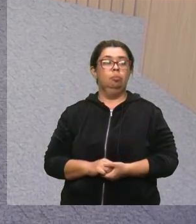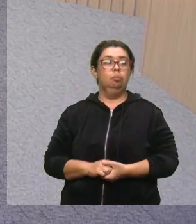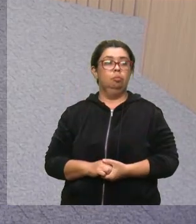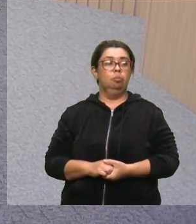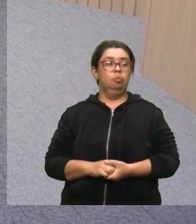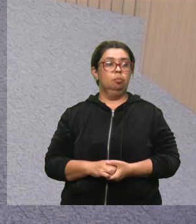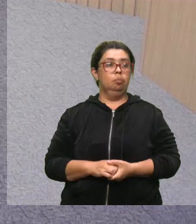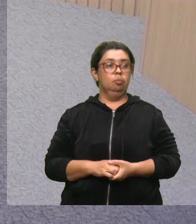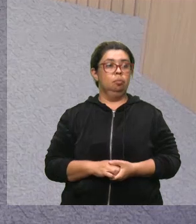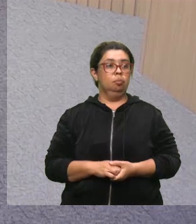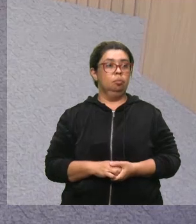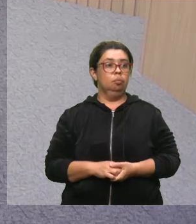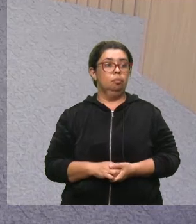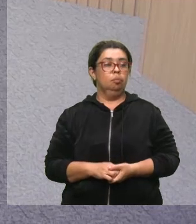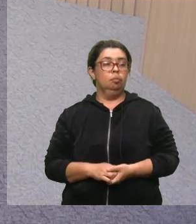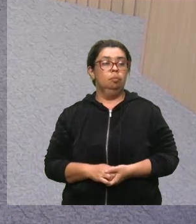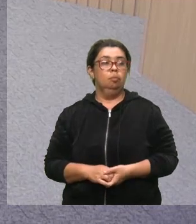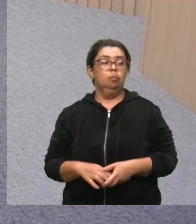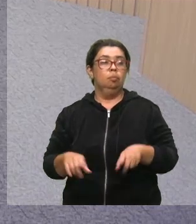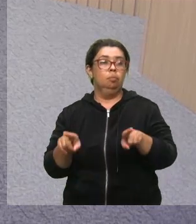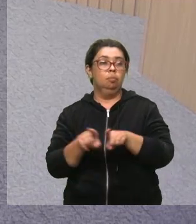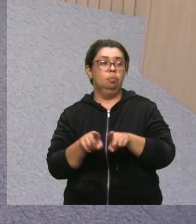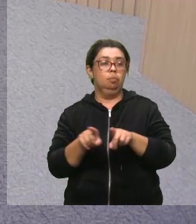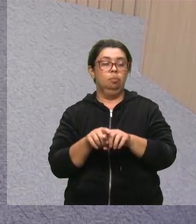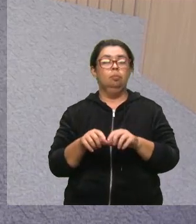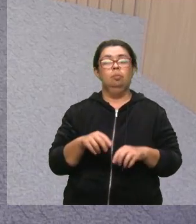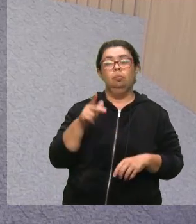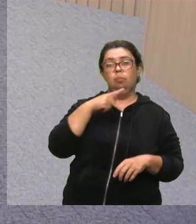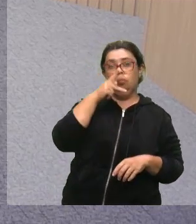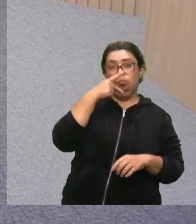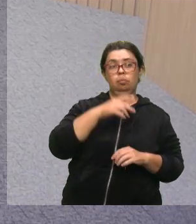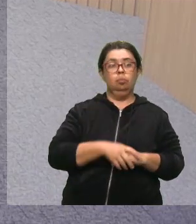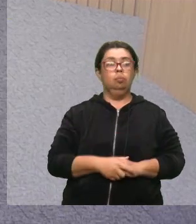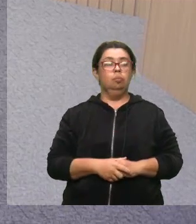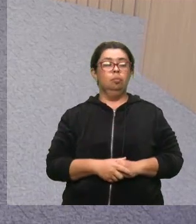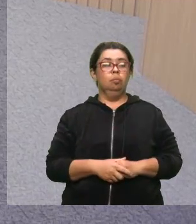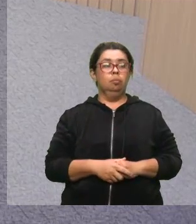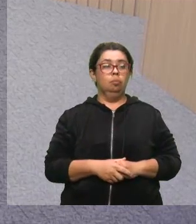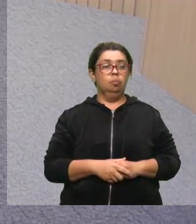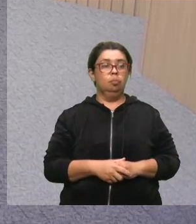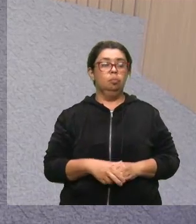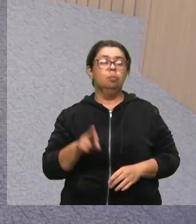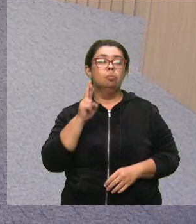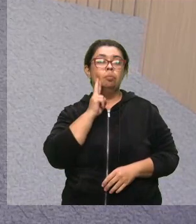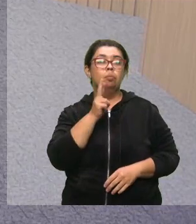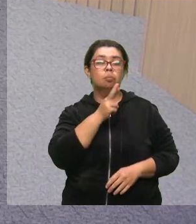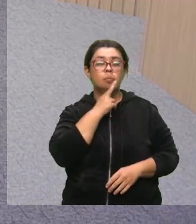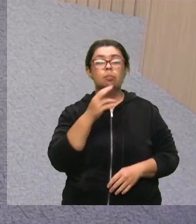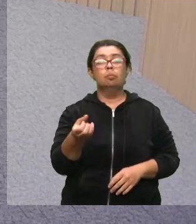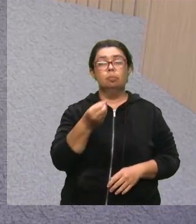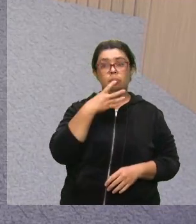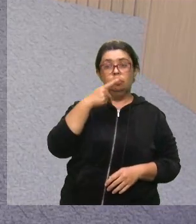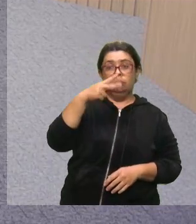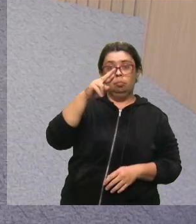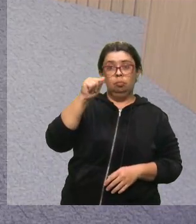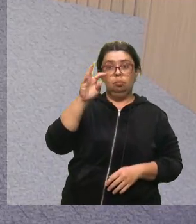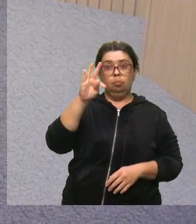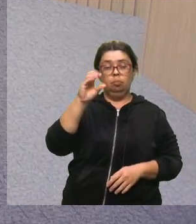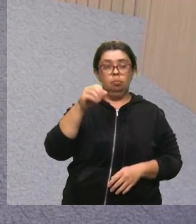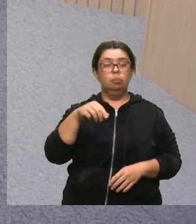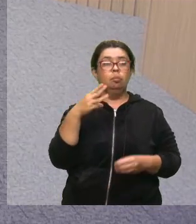Perfeito. Aproveitando a pontuação do Jax sobre o Bom Prato, a gente tem no nosso município o restaurante